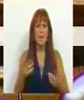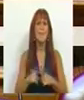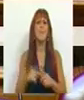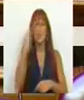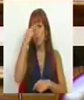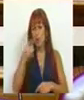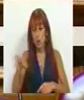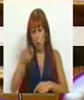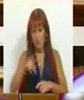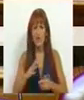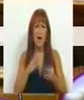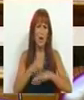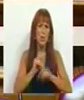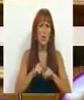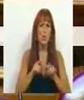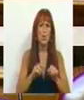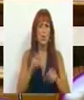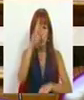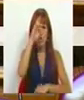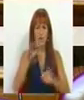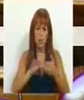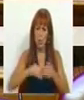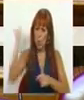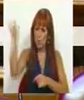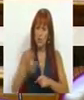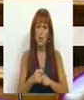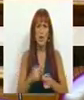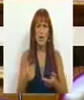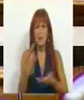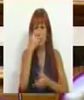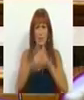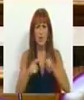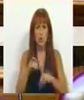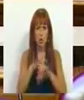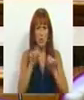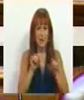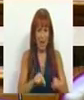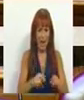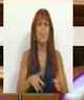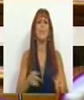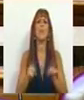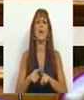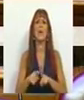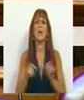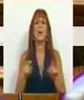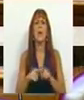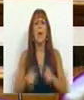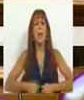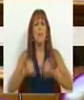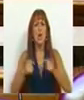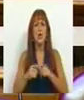de Torres Novas, a continuação do esforço de contratação de recursos humanos no hospital, para o que são necessárias